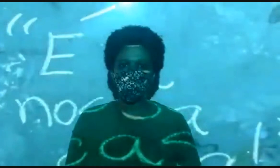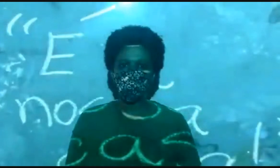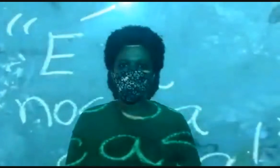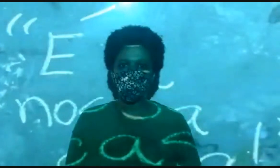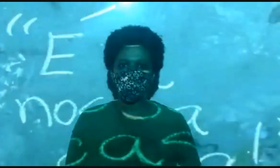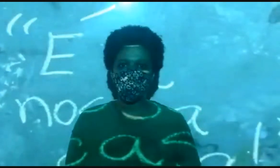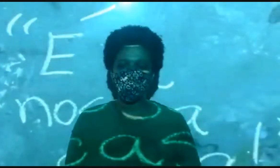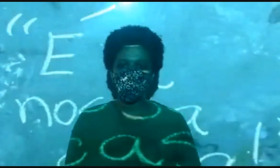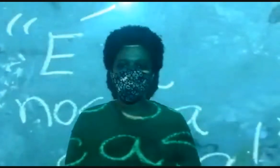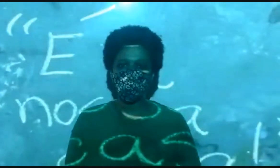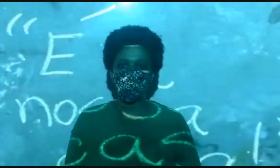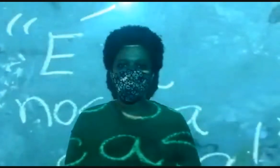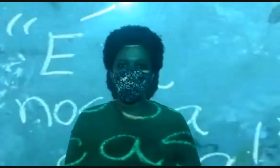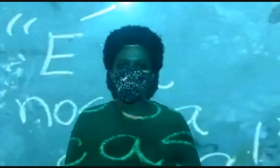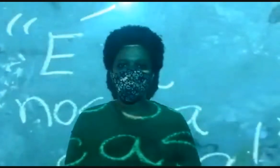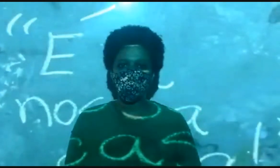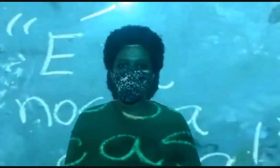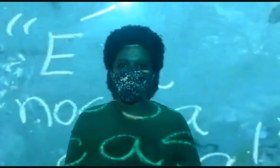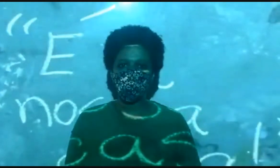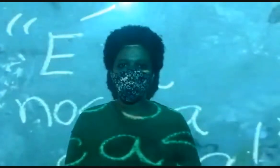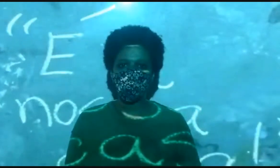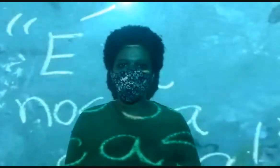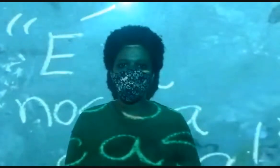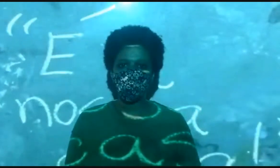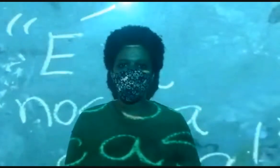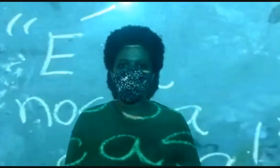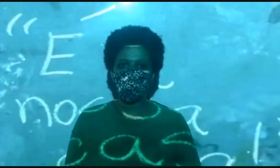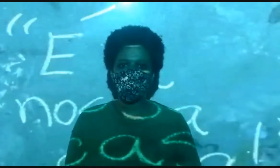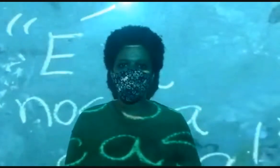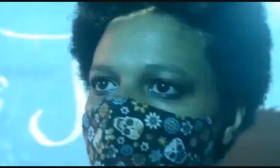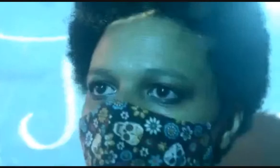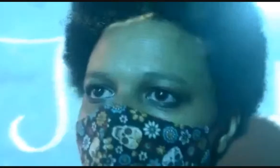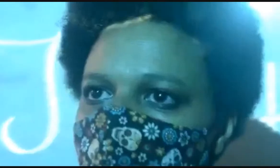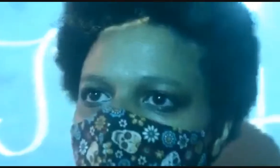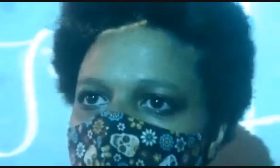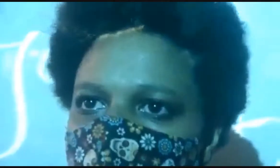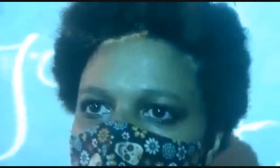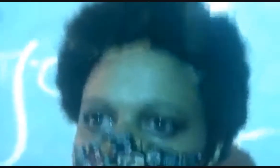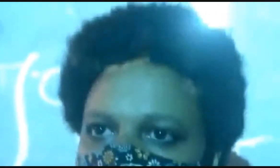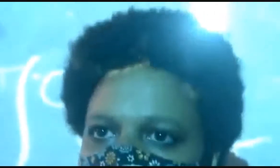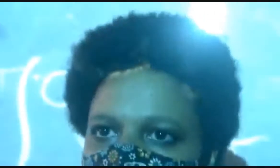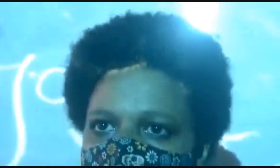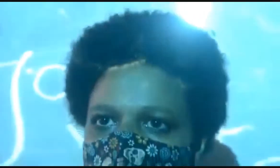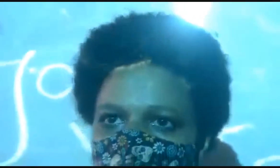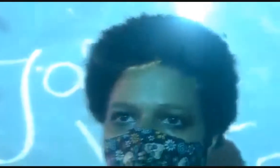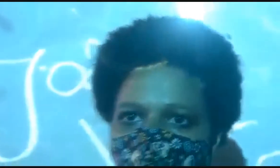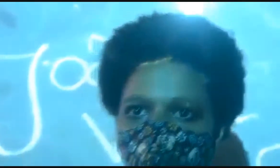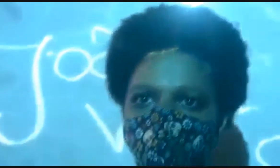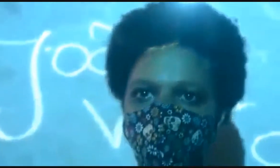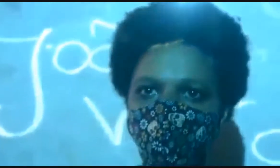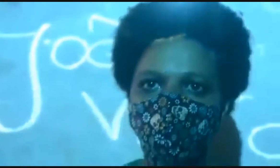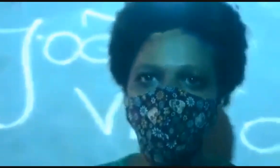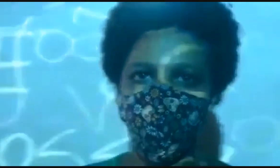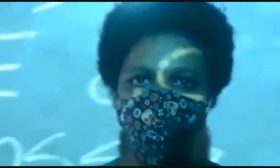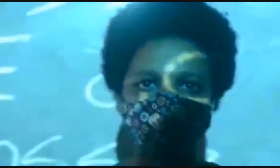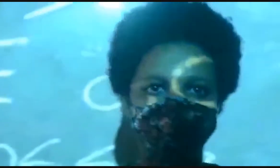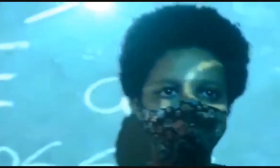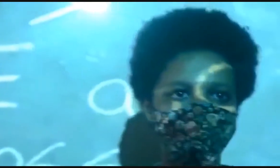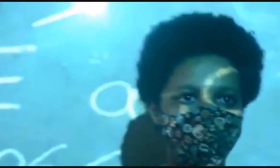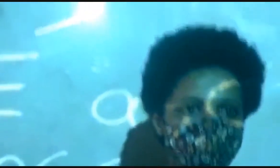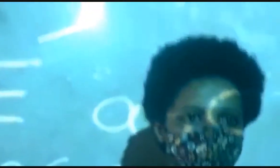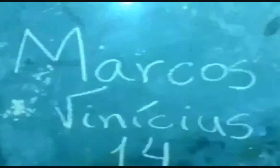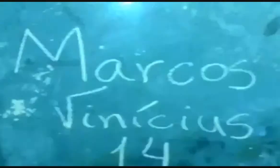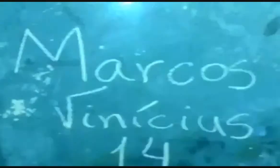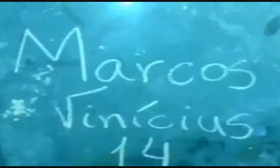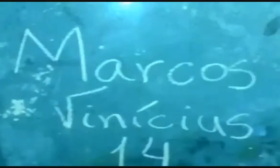esquina democrática gritando Lula livre de cima de um caminhão, ou batendo panela contra a corrupção, sei lá, no